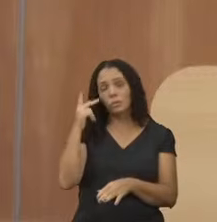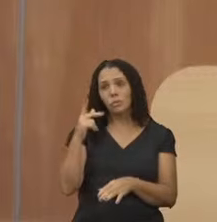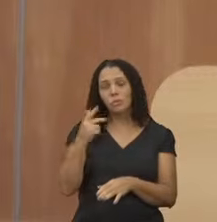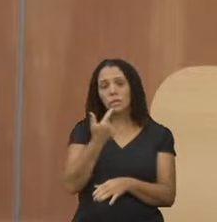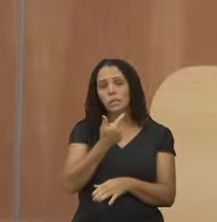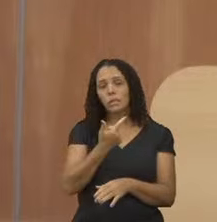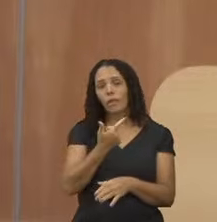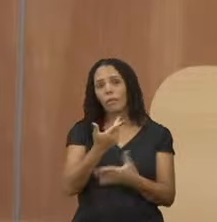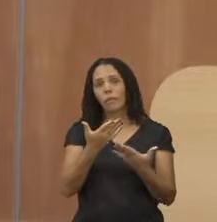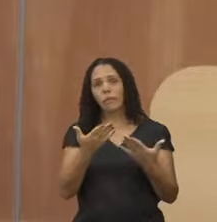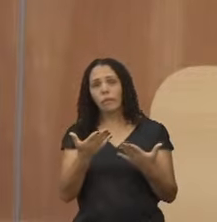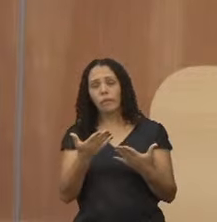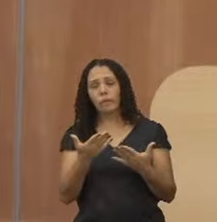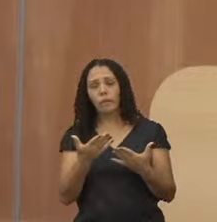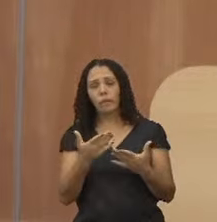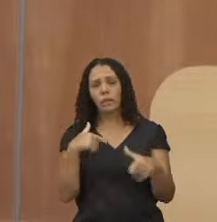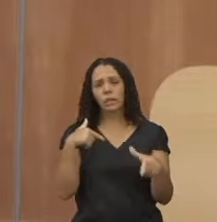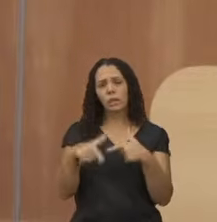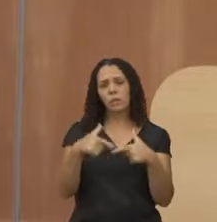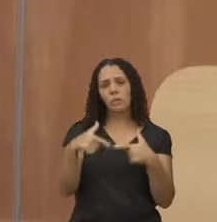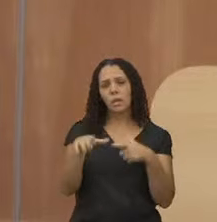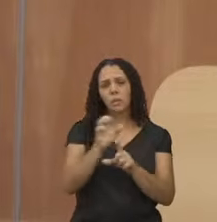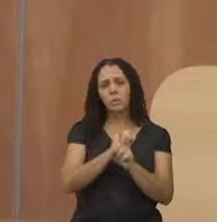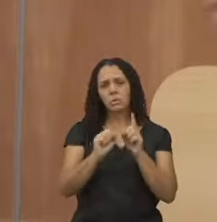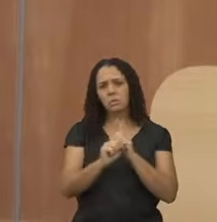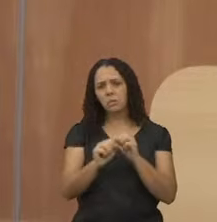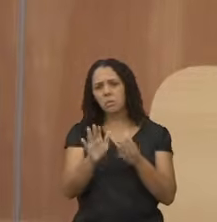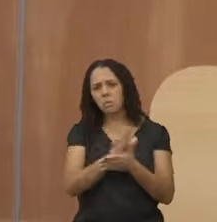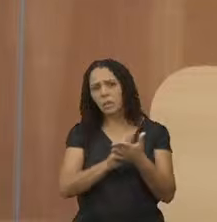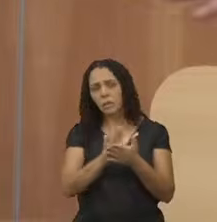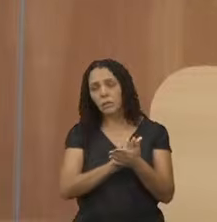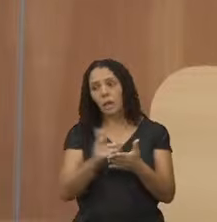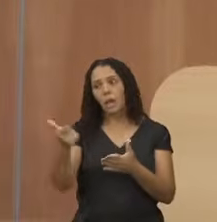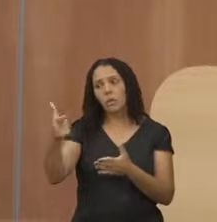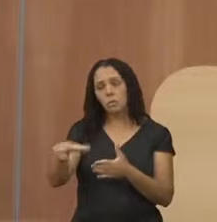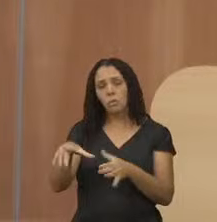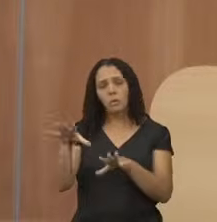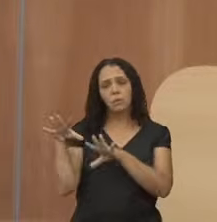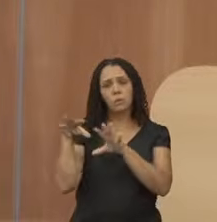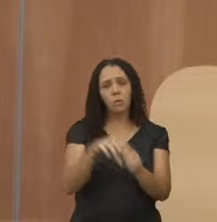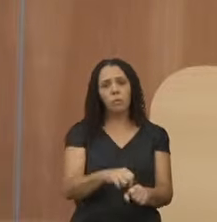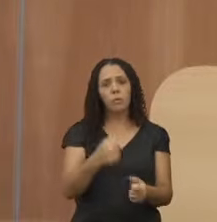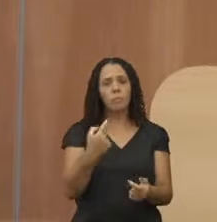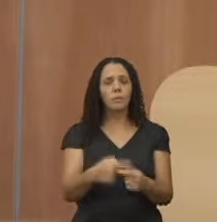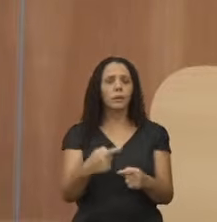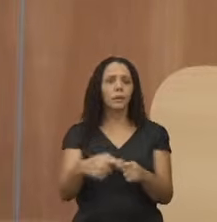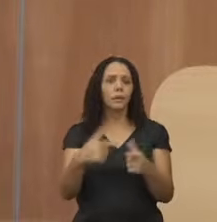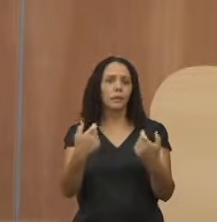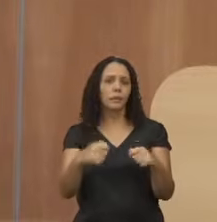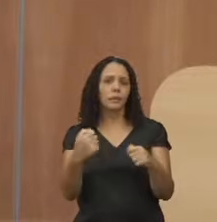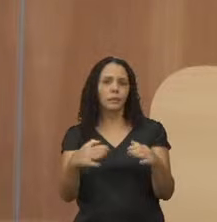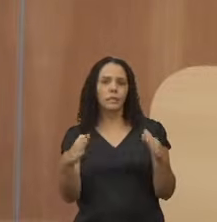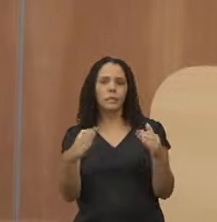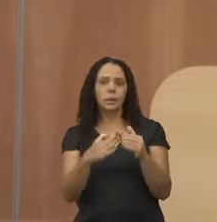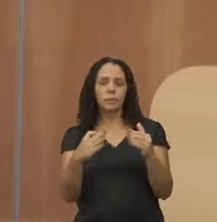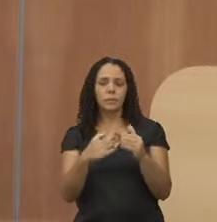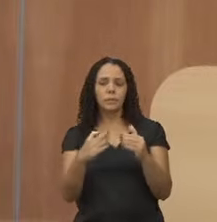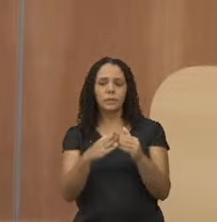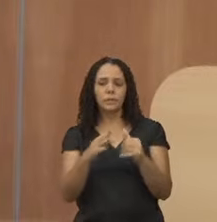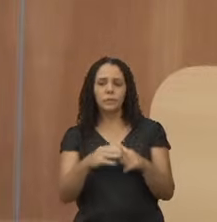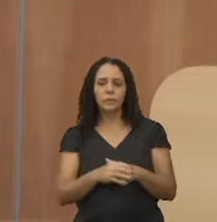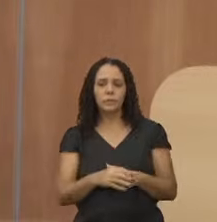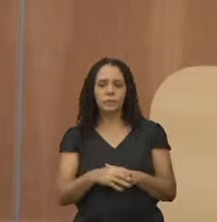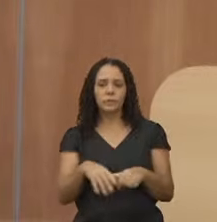não fazem um trabalho social daquele terreno, as pessoas ocupam porque as pessoas precisam de morar. As pessoas precisam